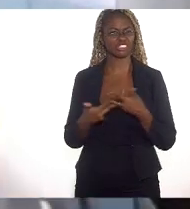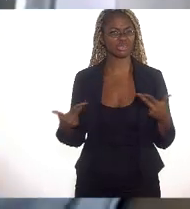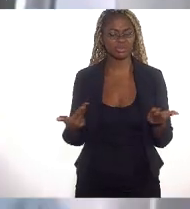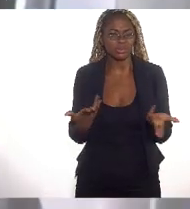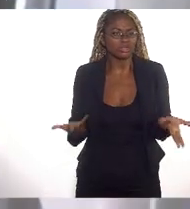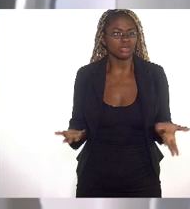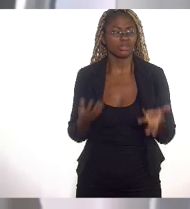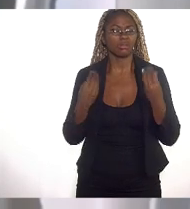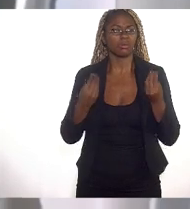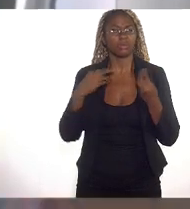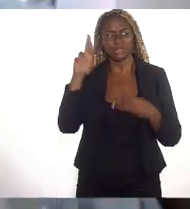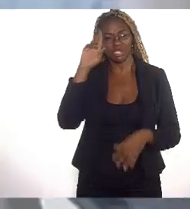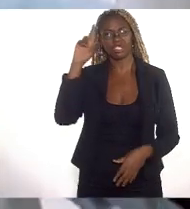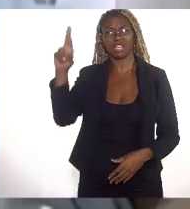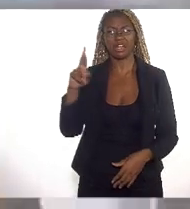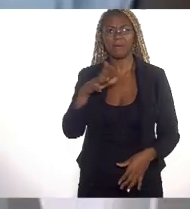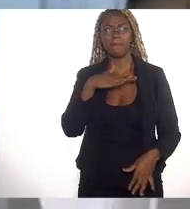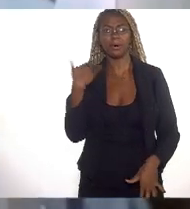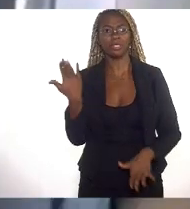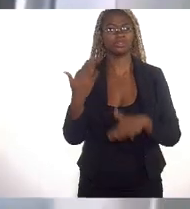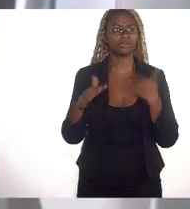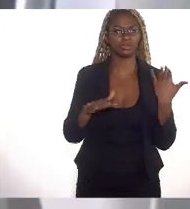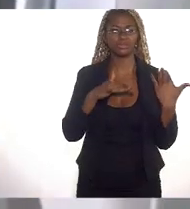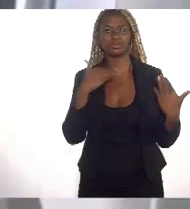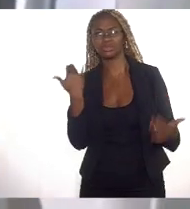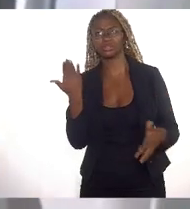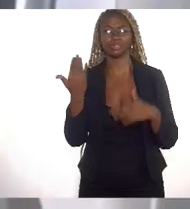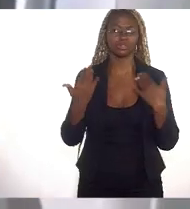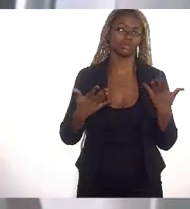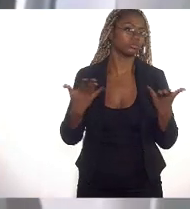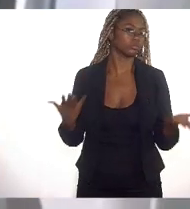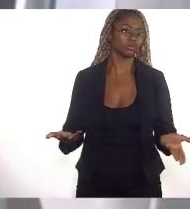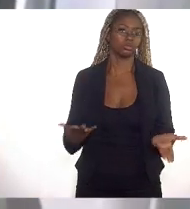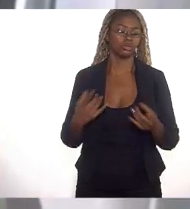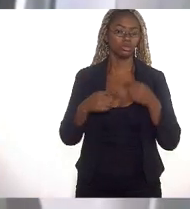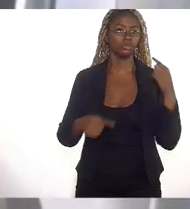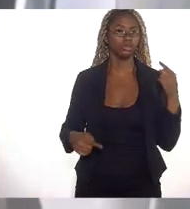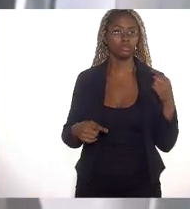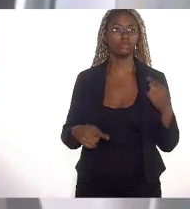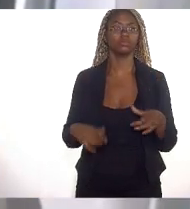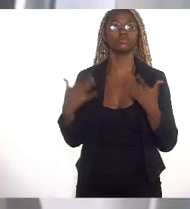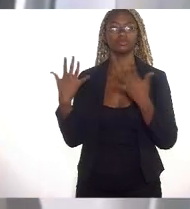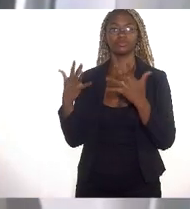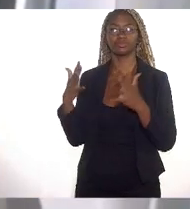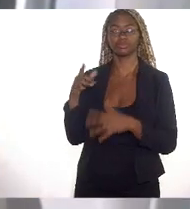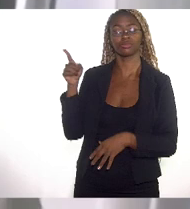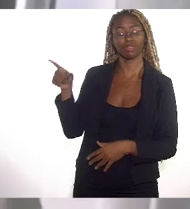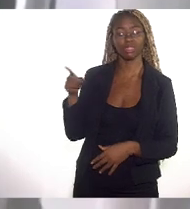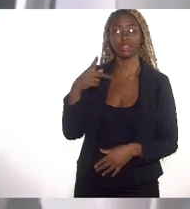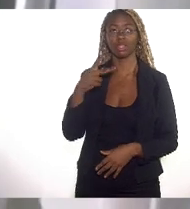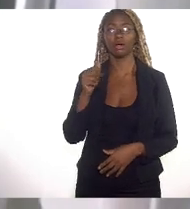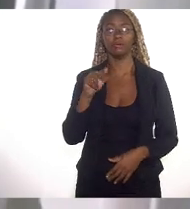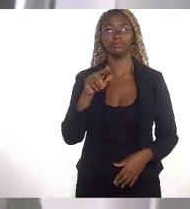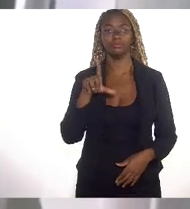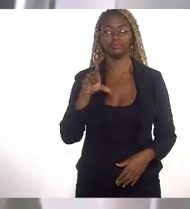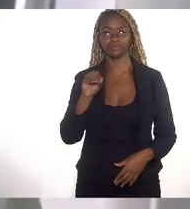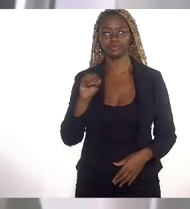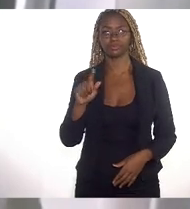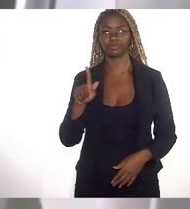liderarem, enfim, genocídios, mortandades, enfim. Então, além da homenagem a Paulo Gustavo, eu acho que seria também